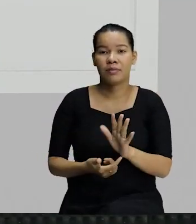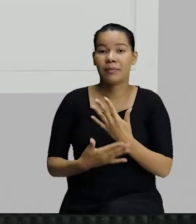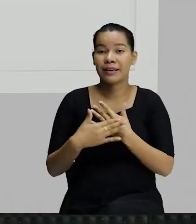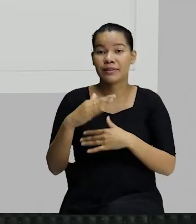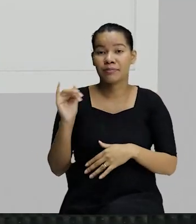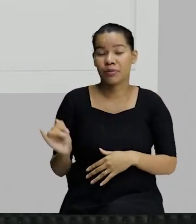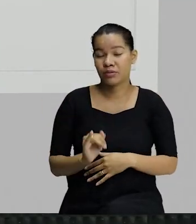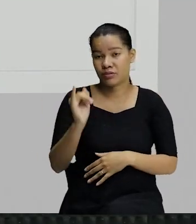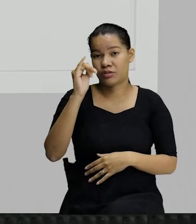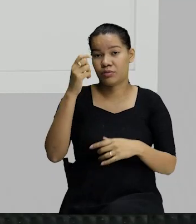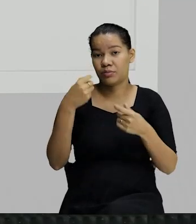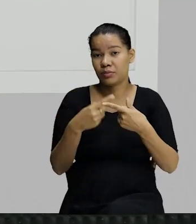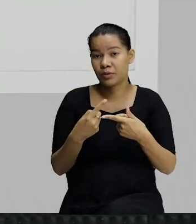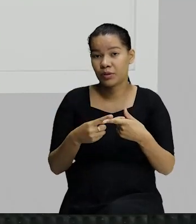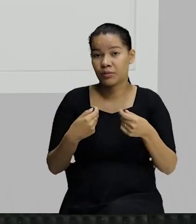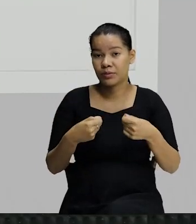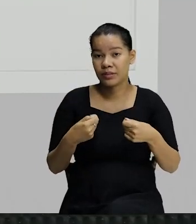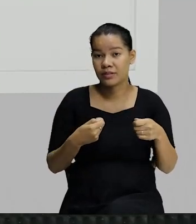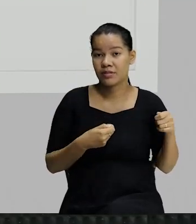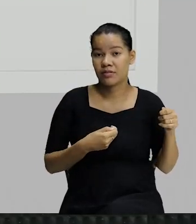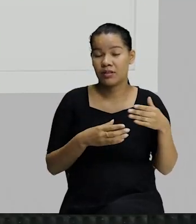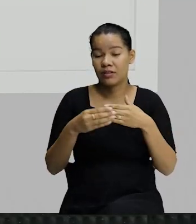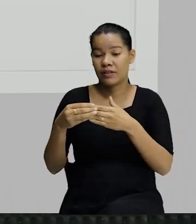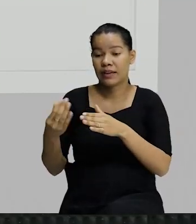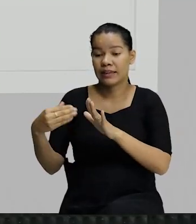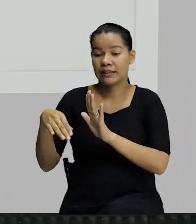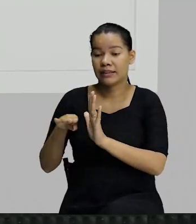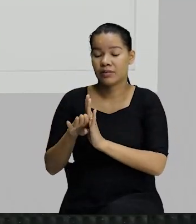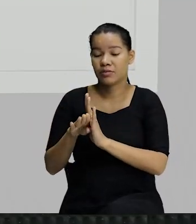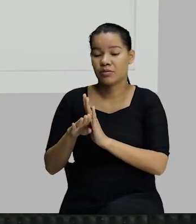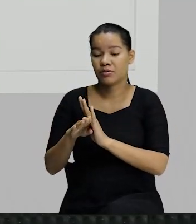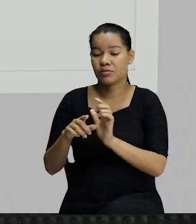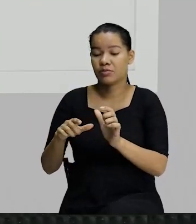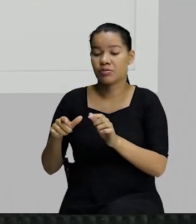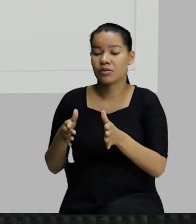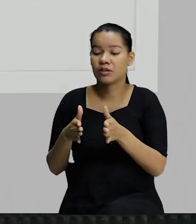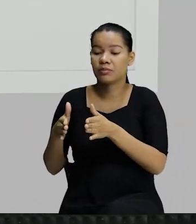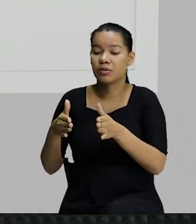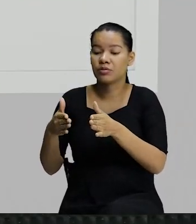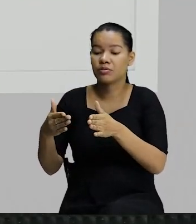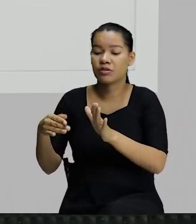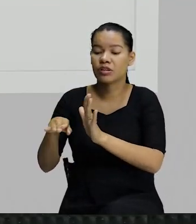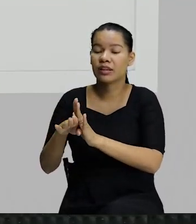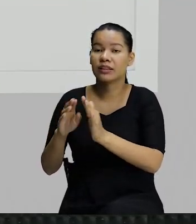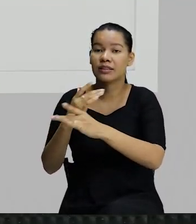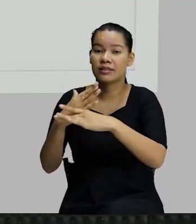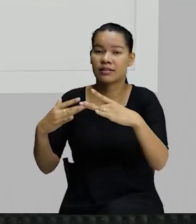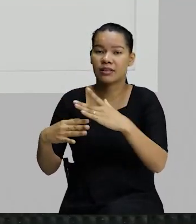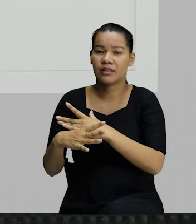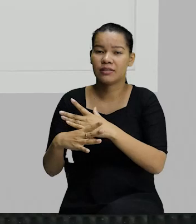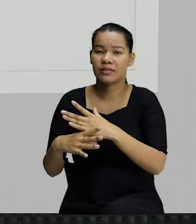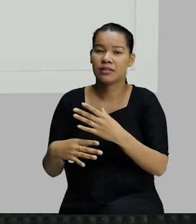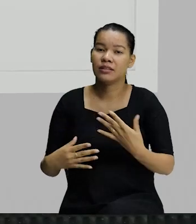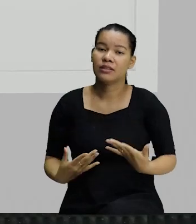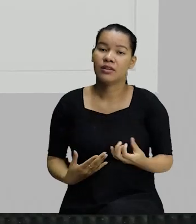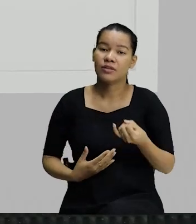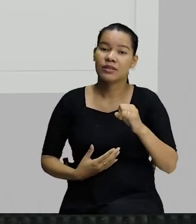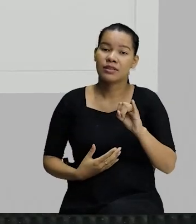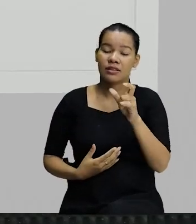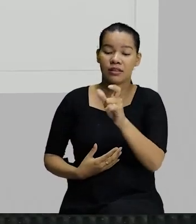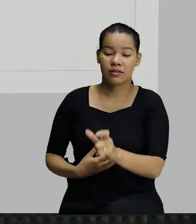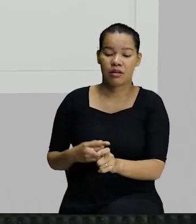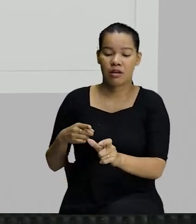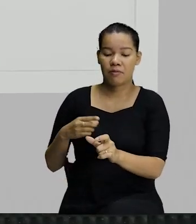isso até os caminhos da cidade, os caminhos da polis. E aí, se o indivíduo é virtuoso, a polis é virtuosa